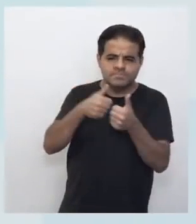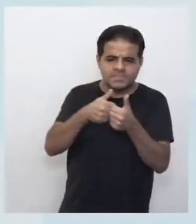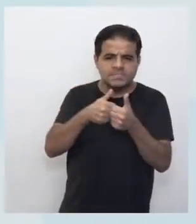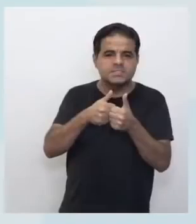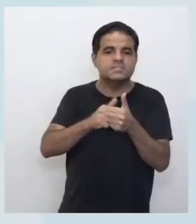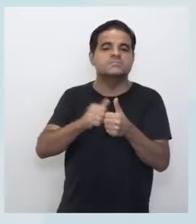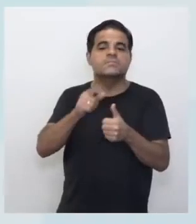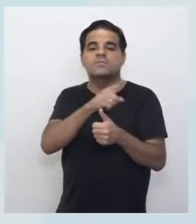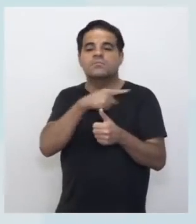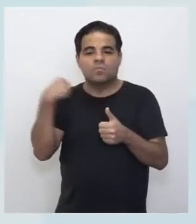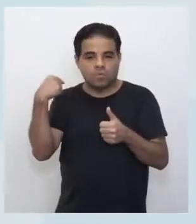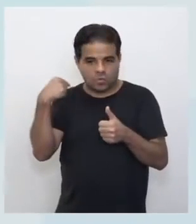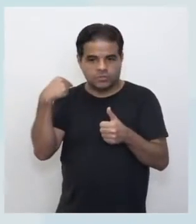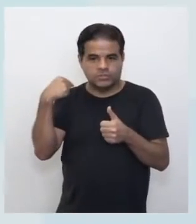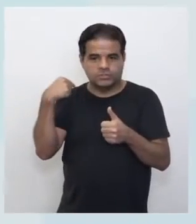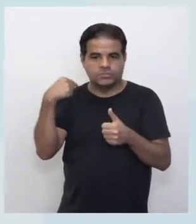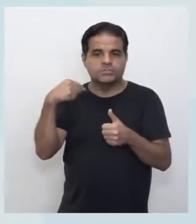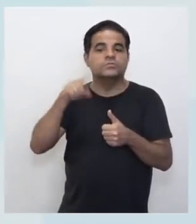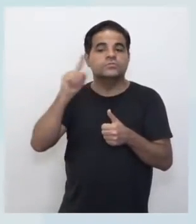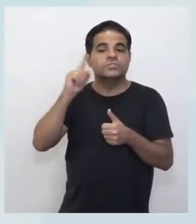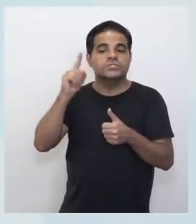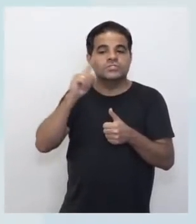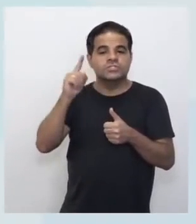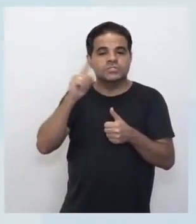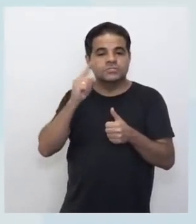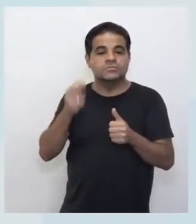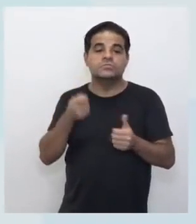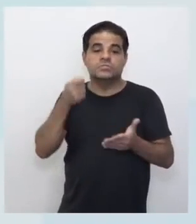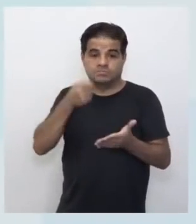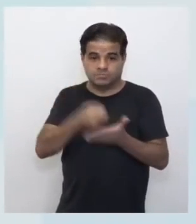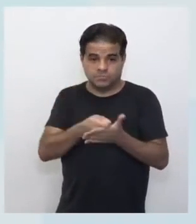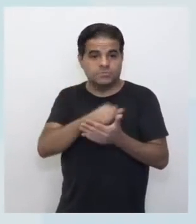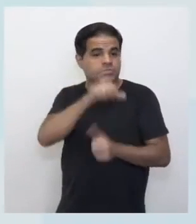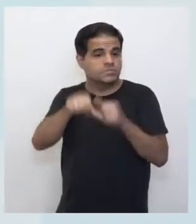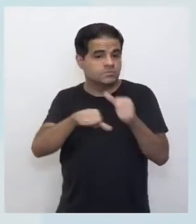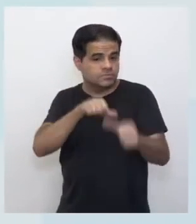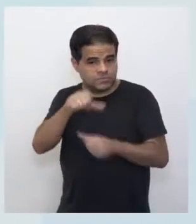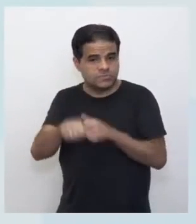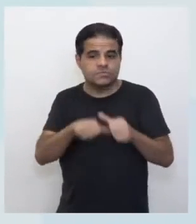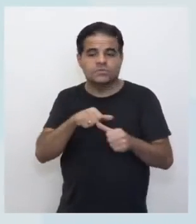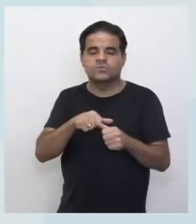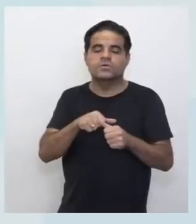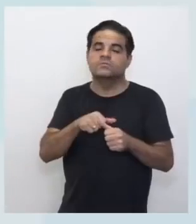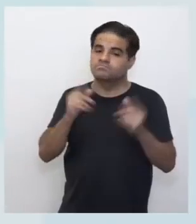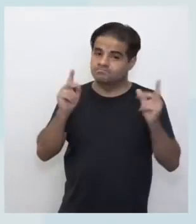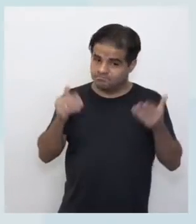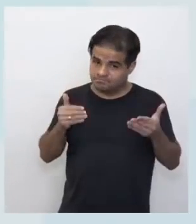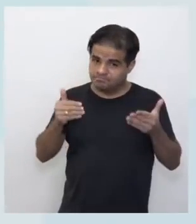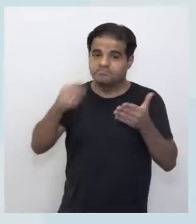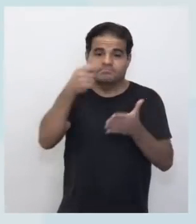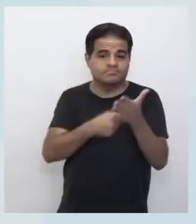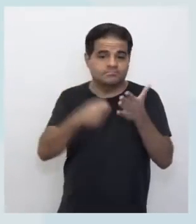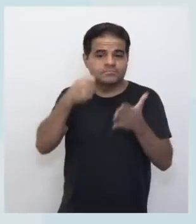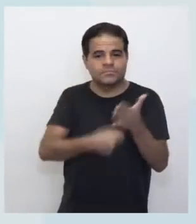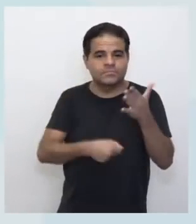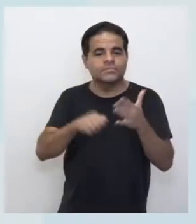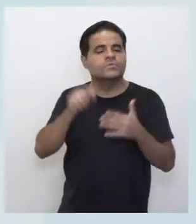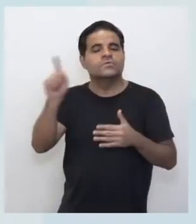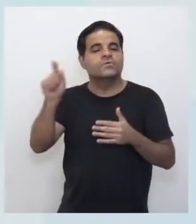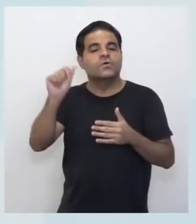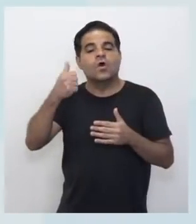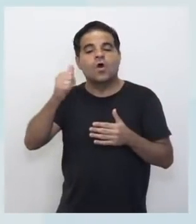Ela é do ano de 2020, essa notícia, né? De maio de 2020. A gente estava ainda